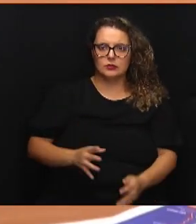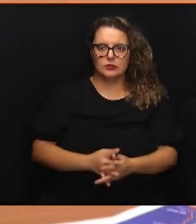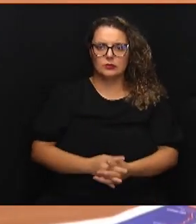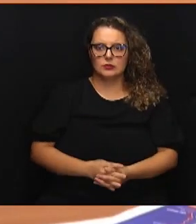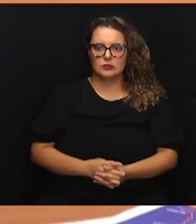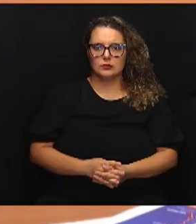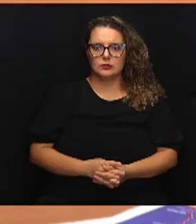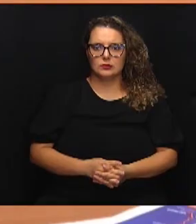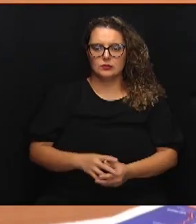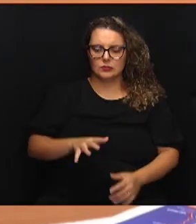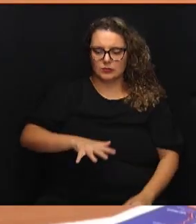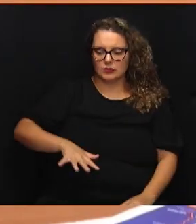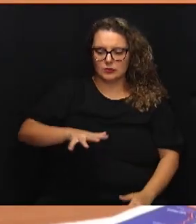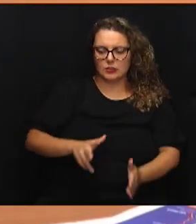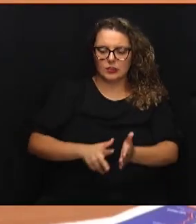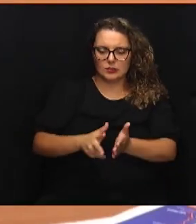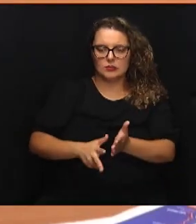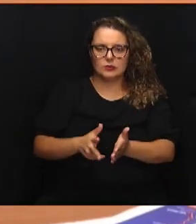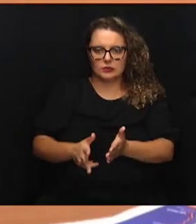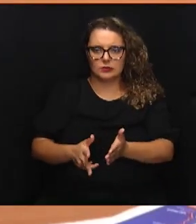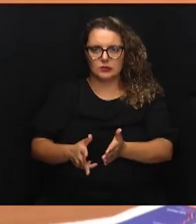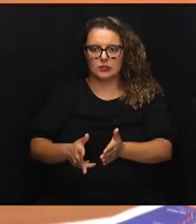na estação ferroviária